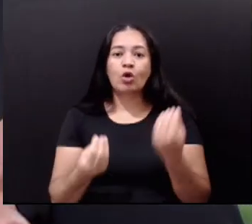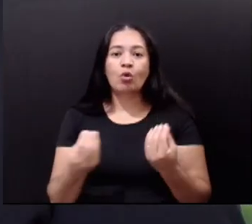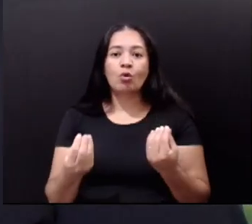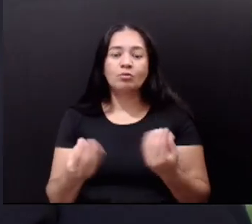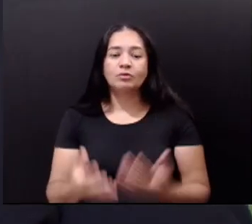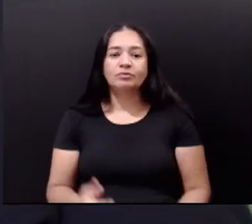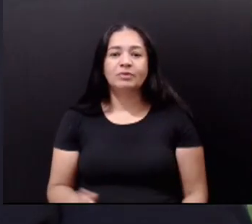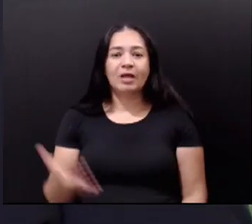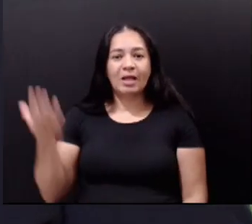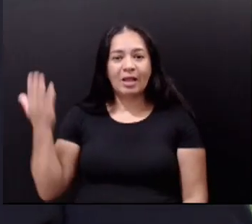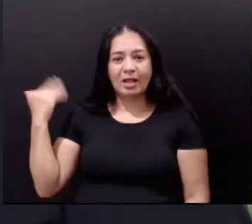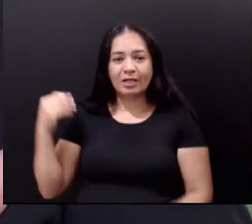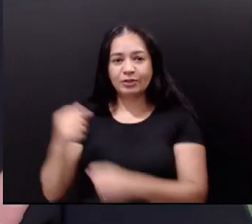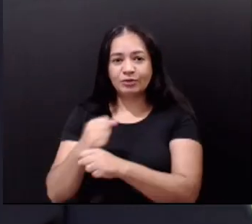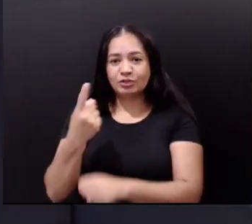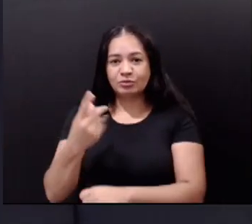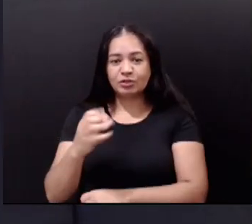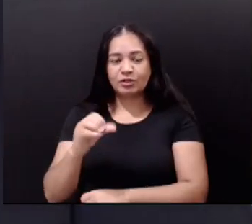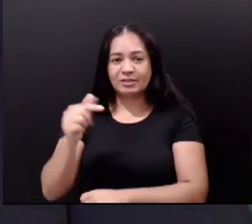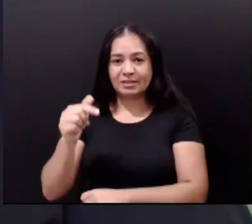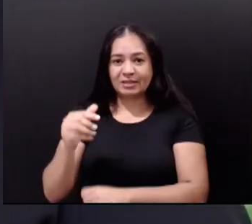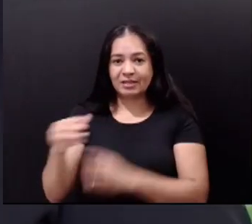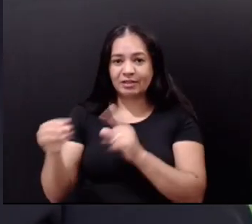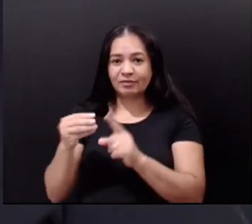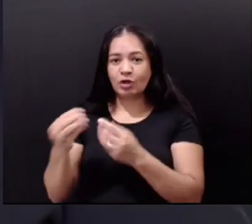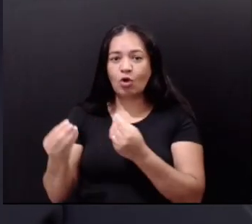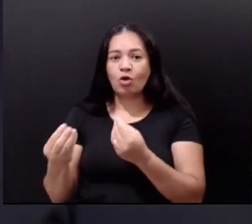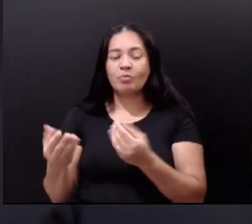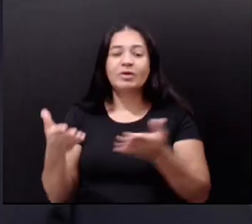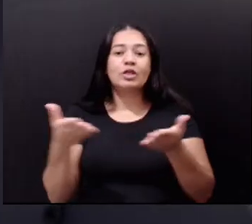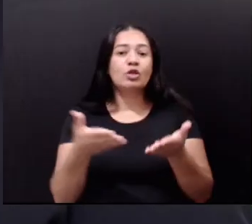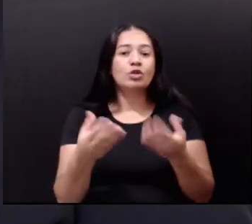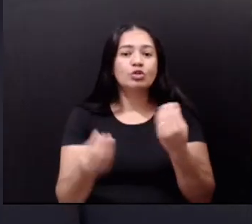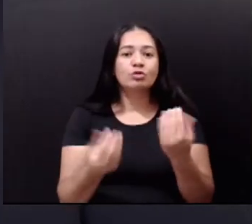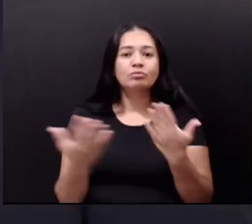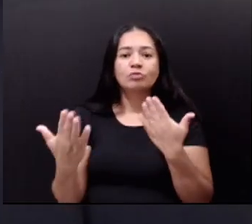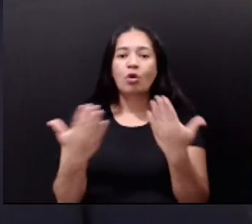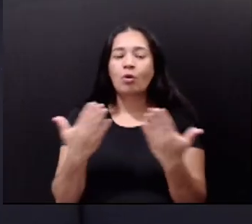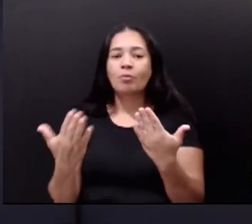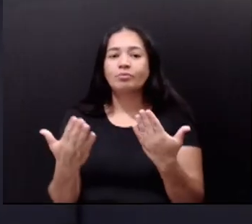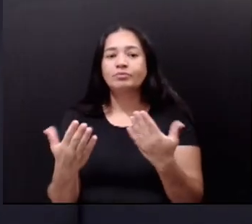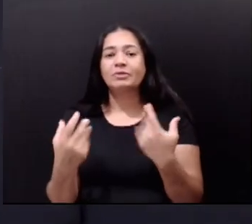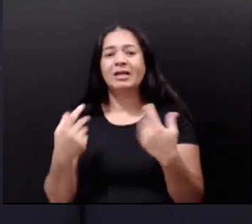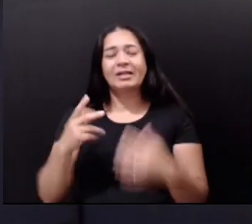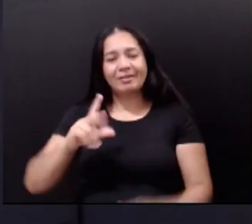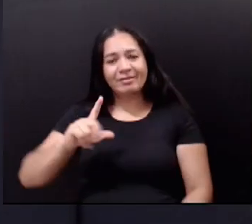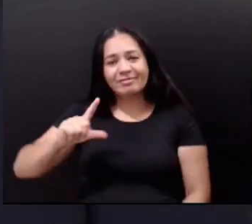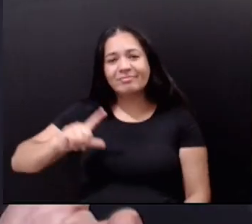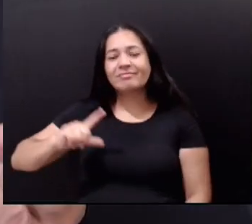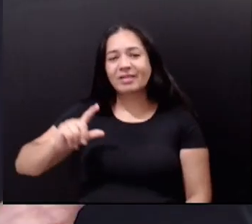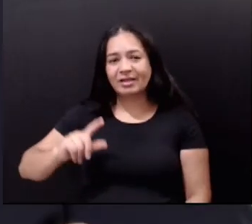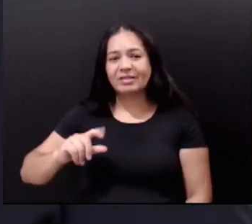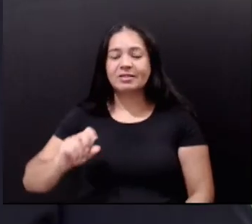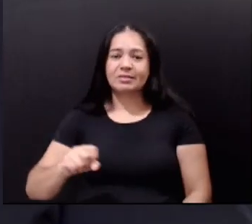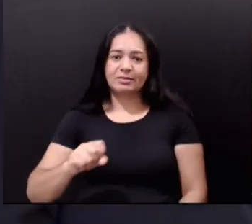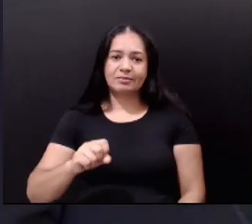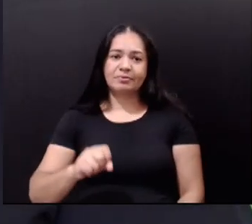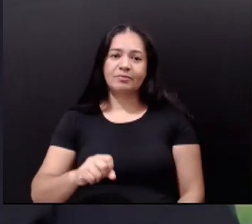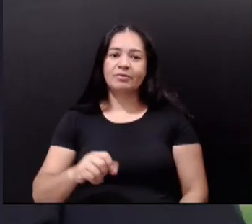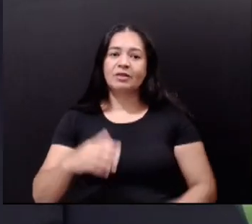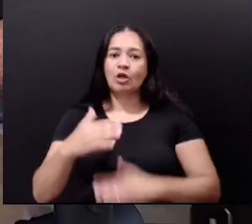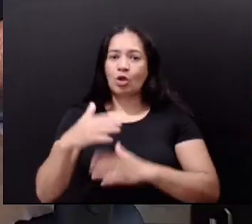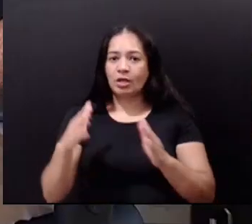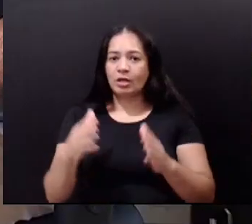Elas continuam ainda existindo, necessidade de alimentação, de qualidade, de oferta mesmo, né, de alimentos. A gente vê em algumas